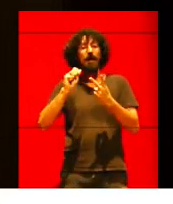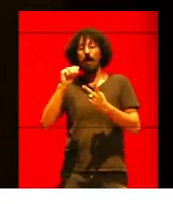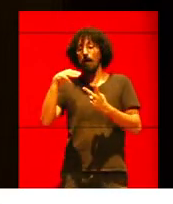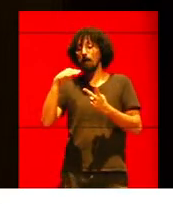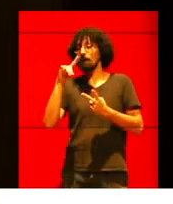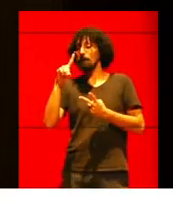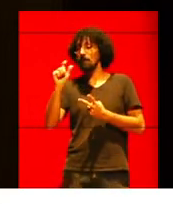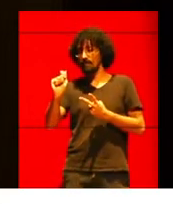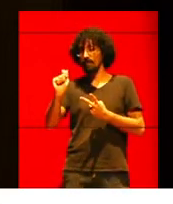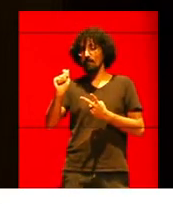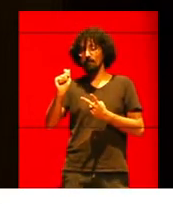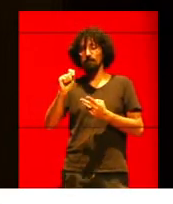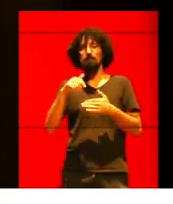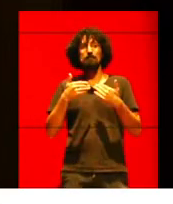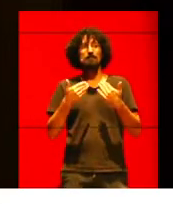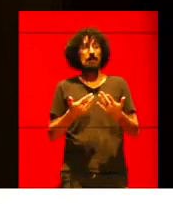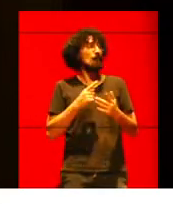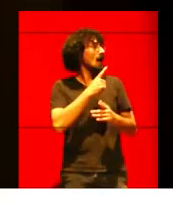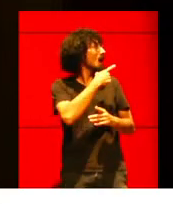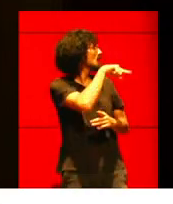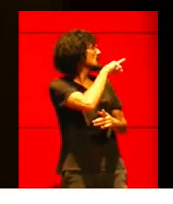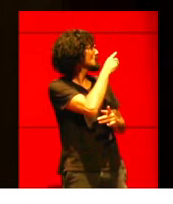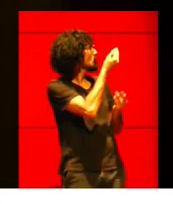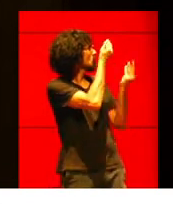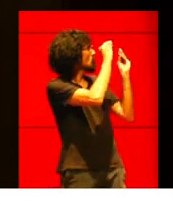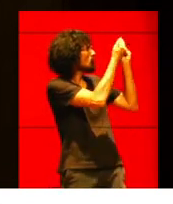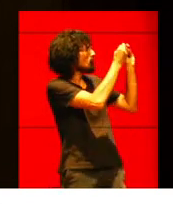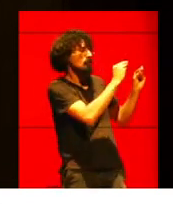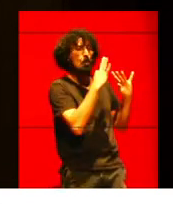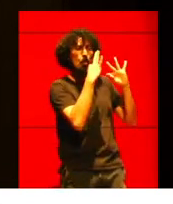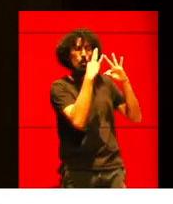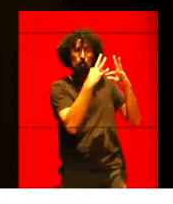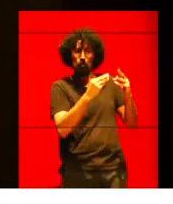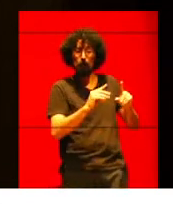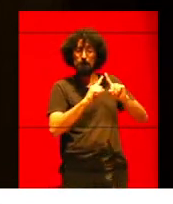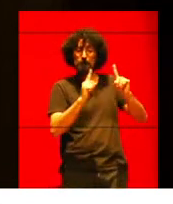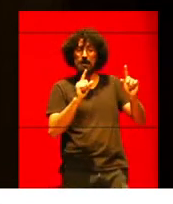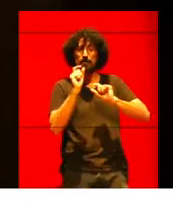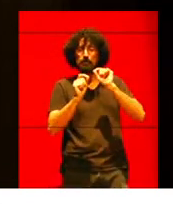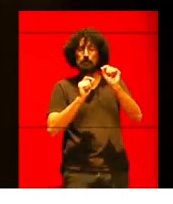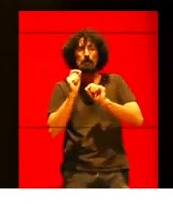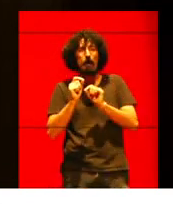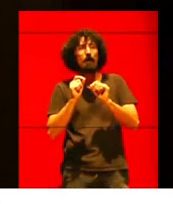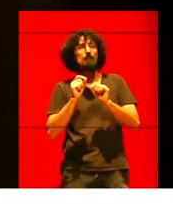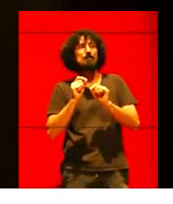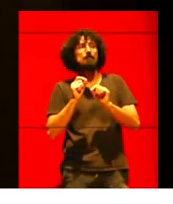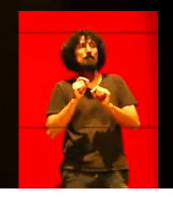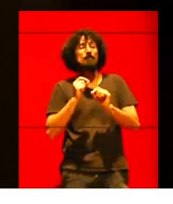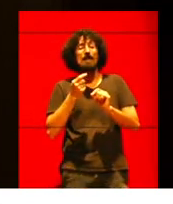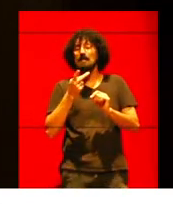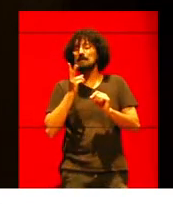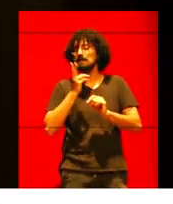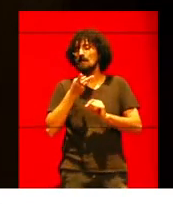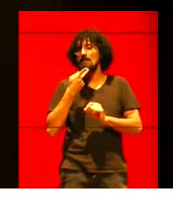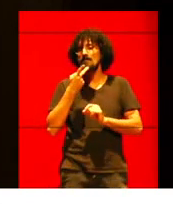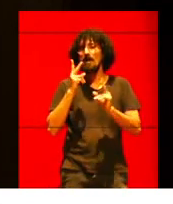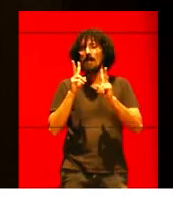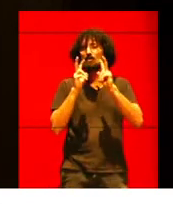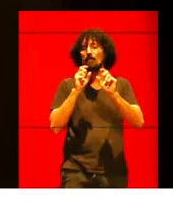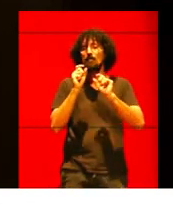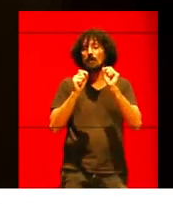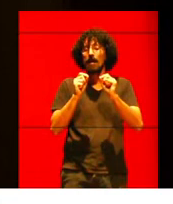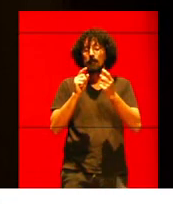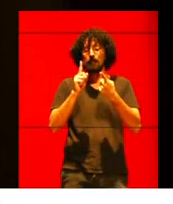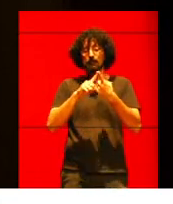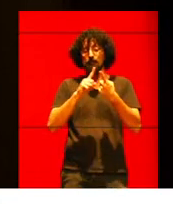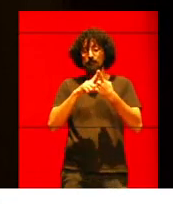tá? Aí estão todos, né? Eu coloquei todos, mas basicamente fala-se muito sobre álcool e